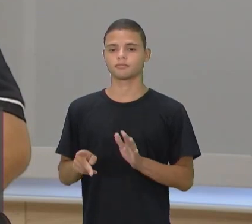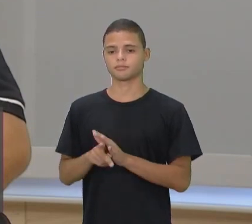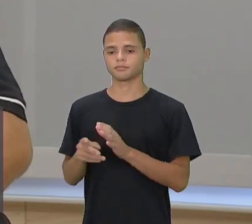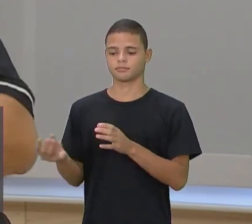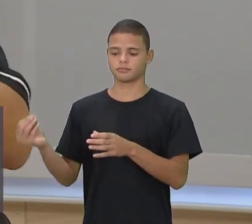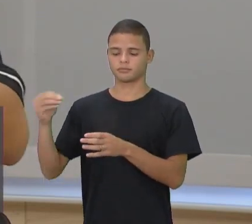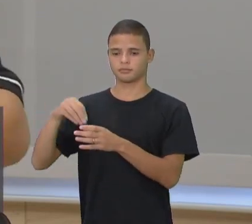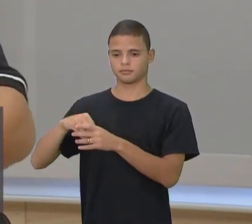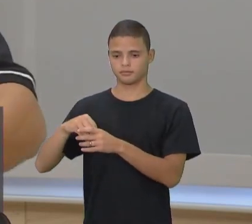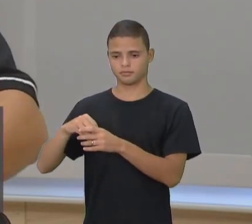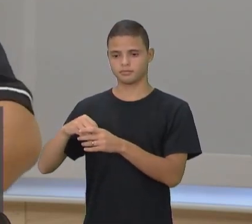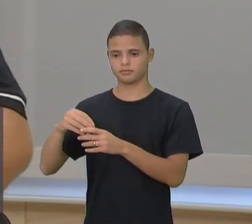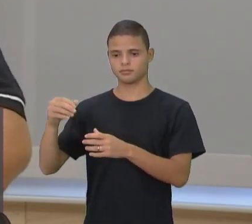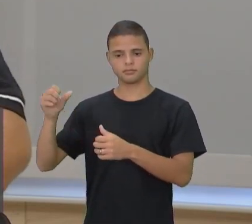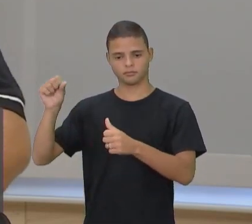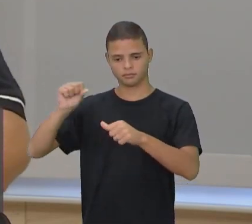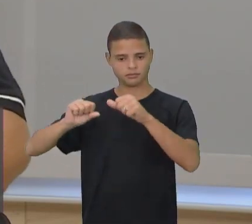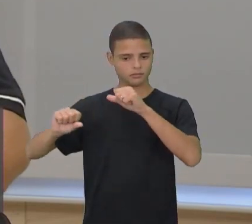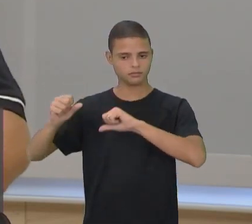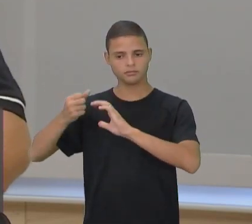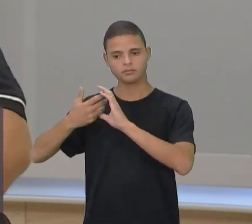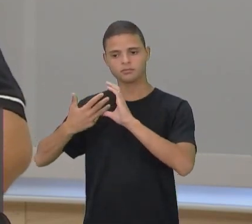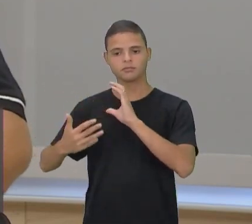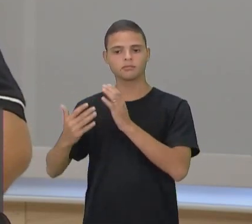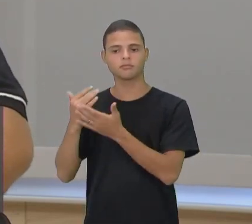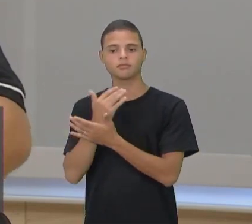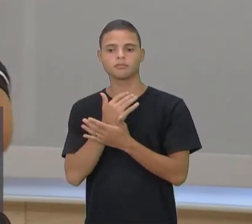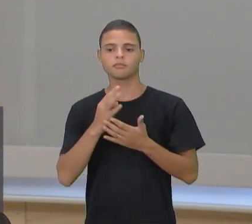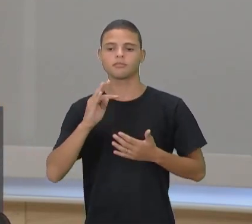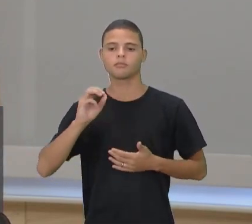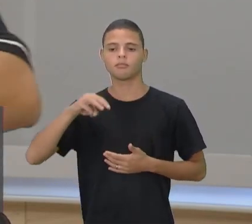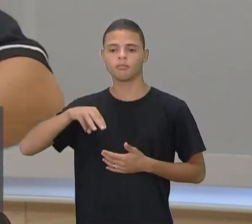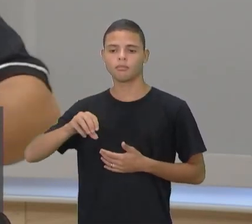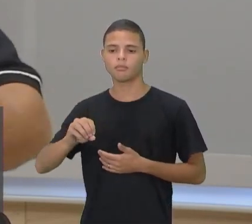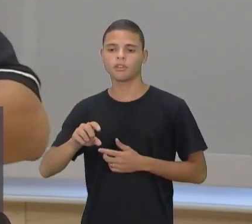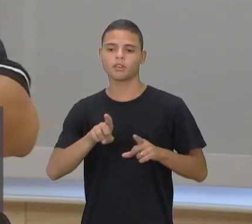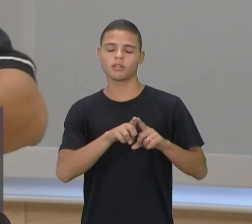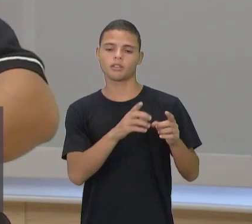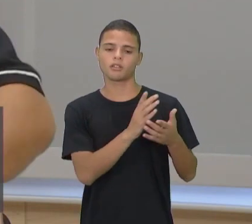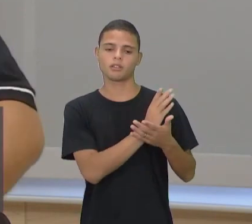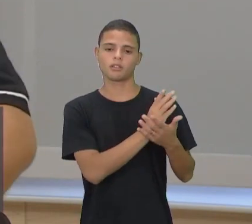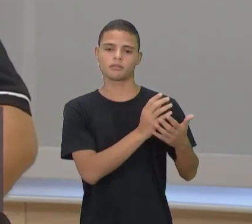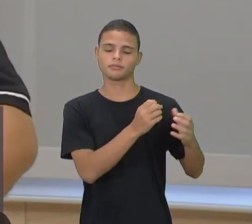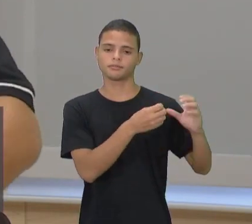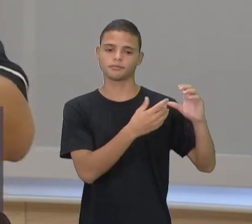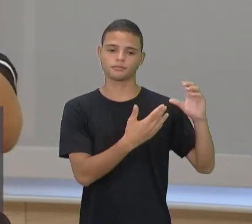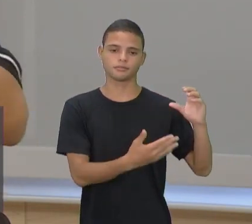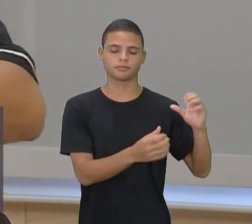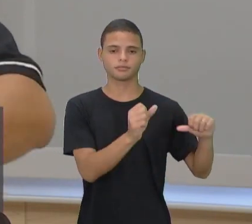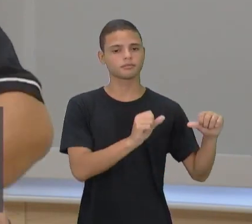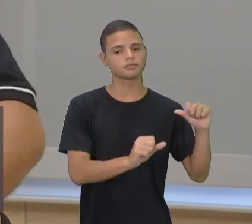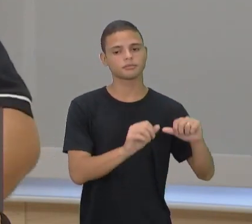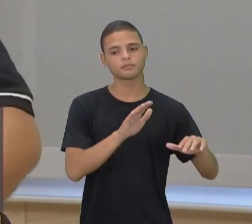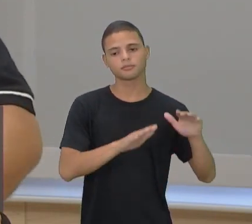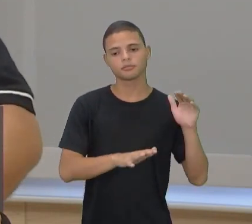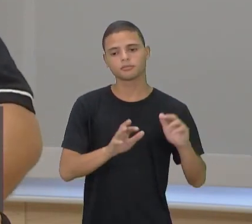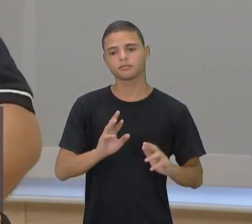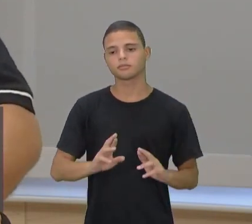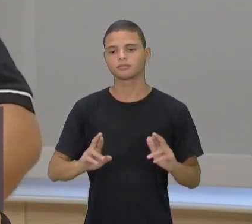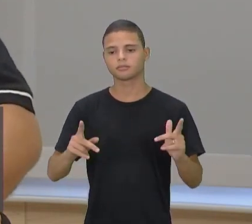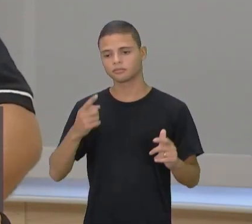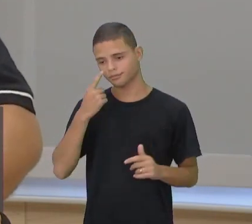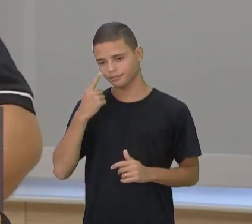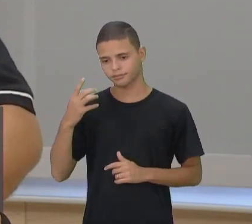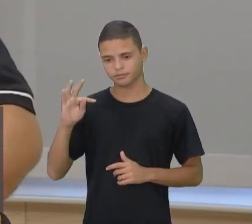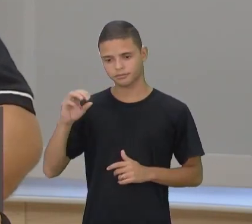química dos materiais nós temos um certo número de átomos e um certo número de elementos que nem sempre são iguais. Então, no caso ali, a gente viu que são